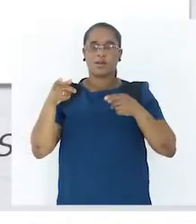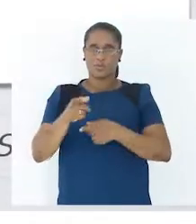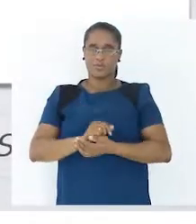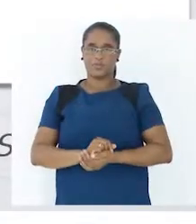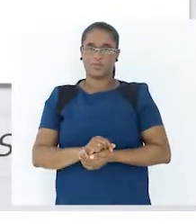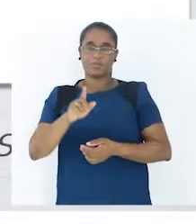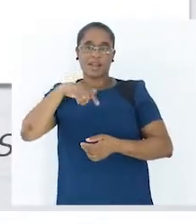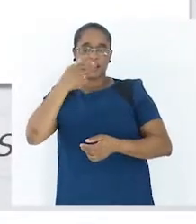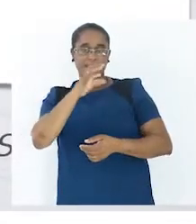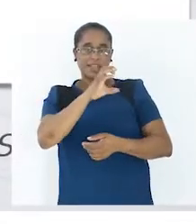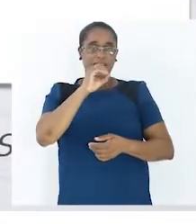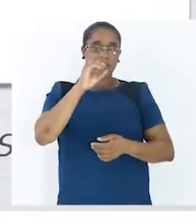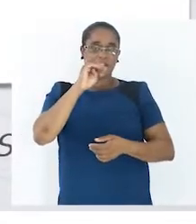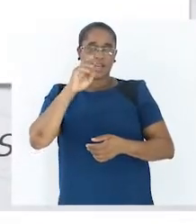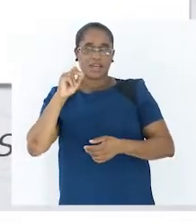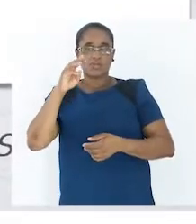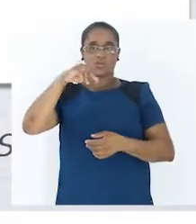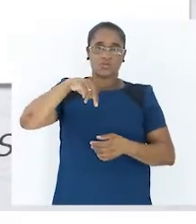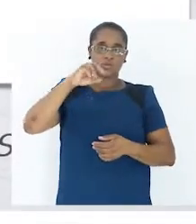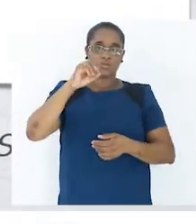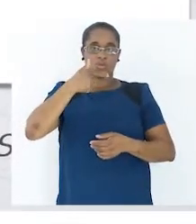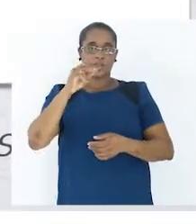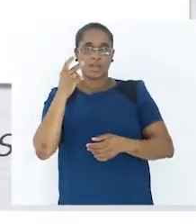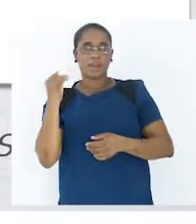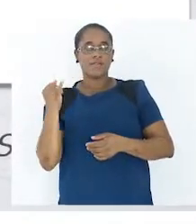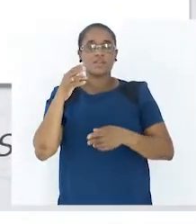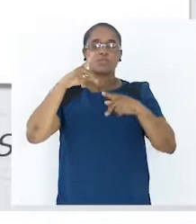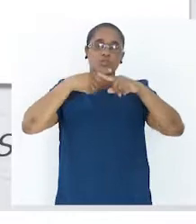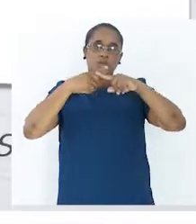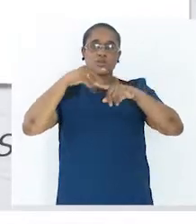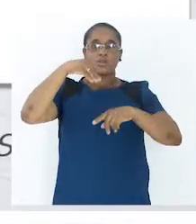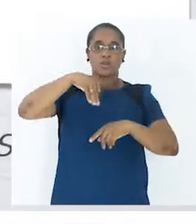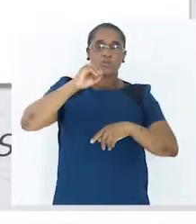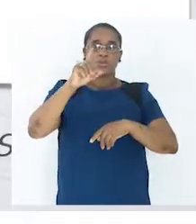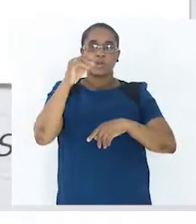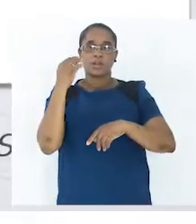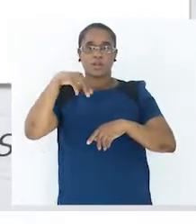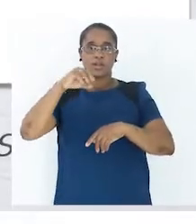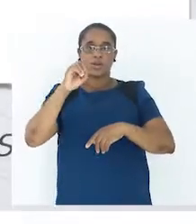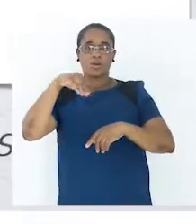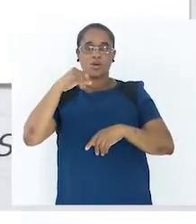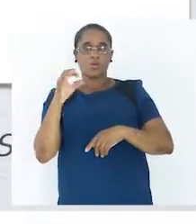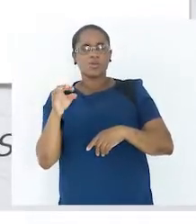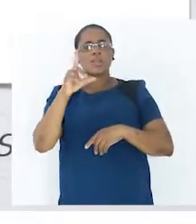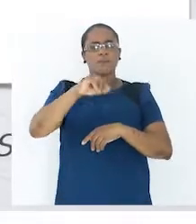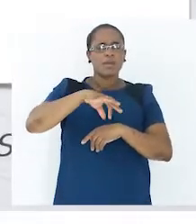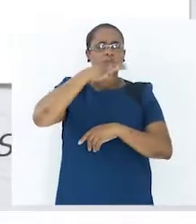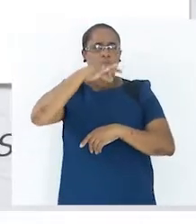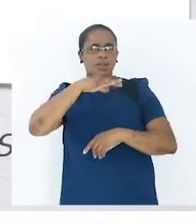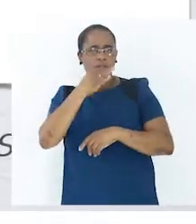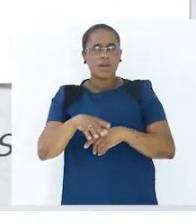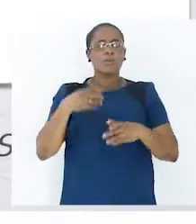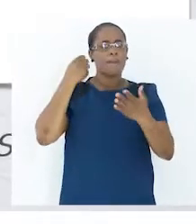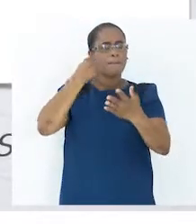Para além dos casos notáveis da multiplicação de polinómios, nós vamos também falar ou ver o impacto